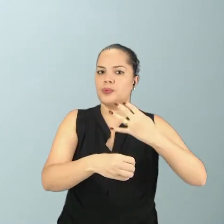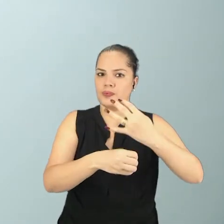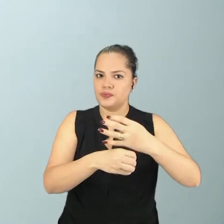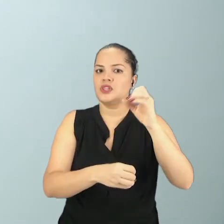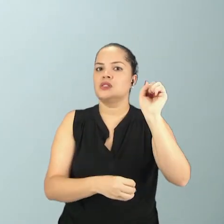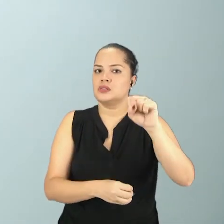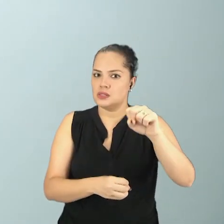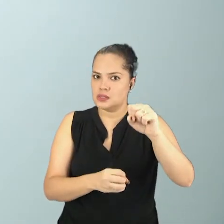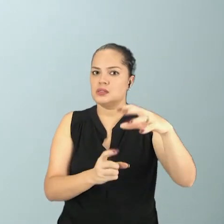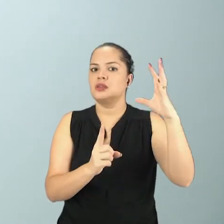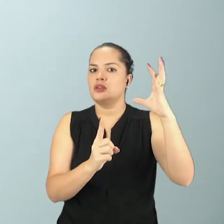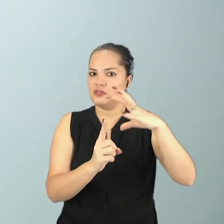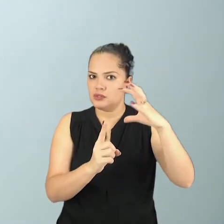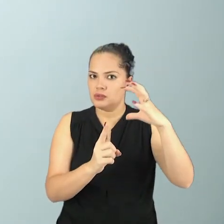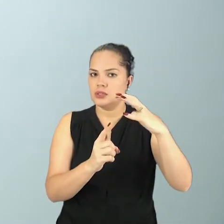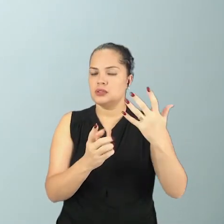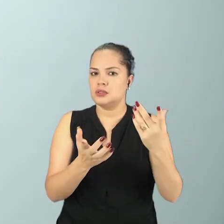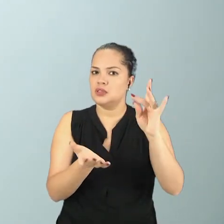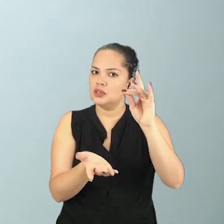influencia bastante o nosso dia a dia. Tá?